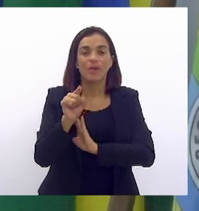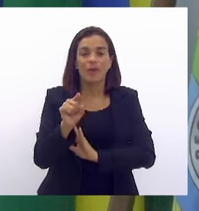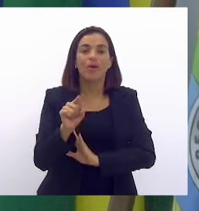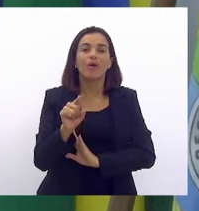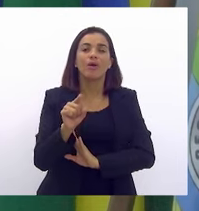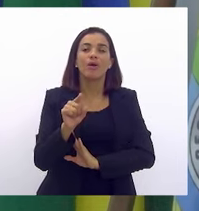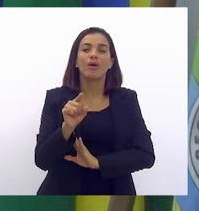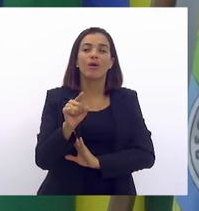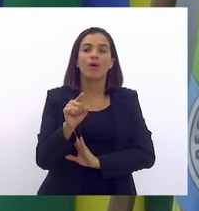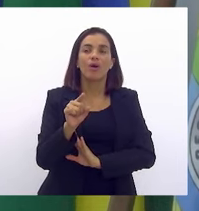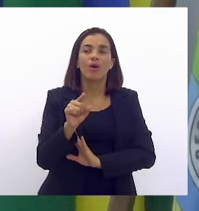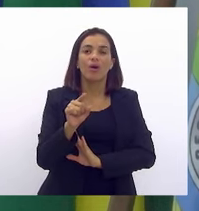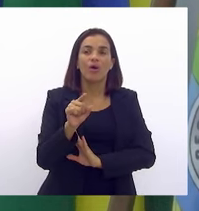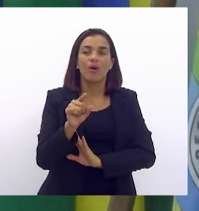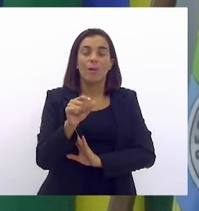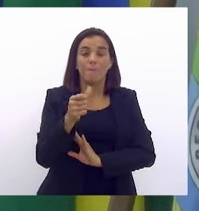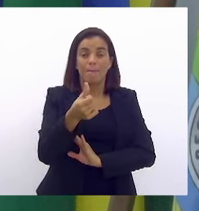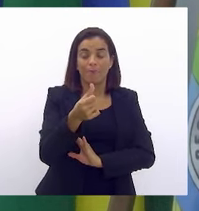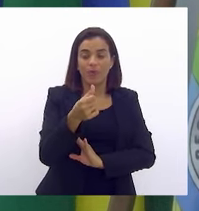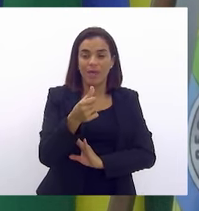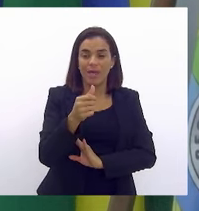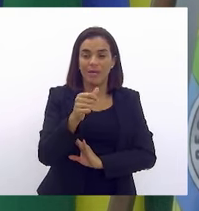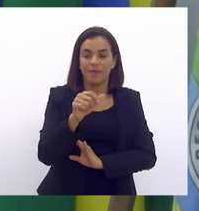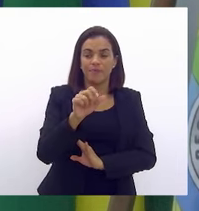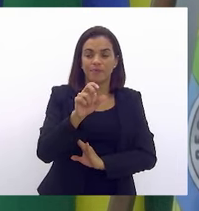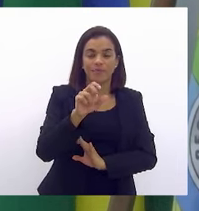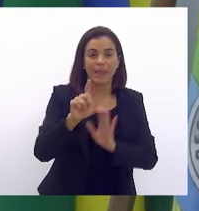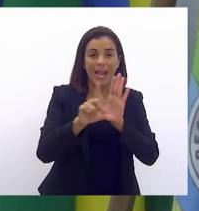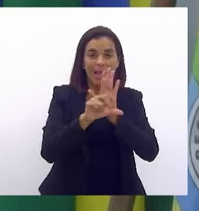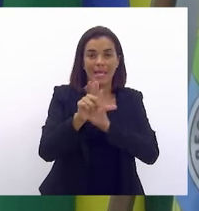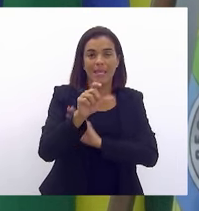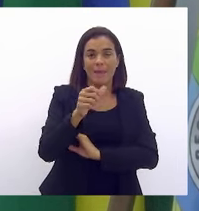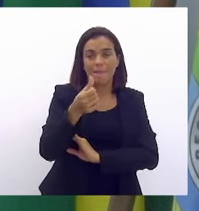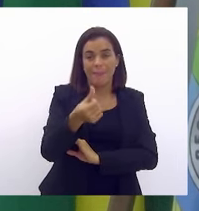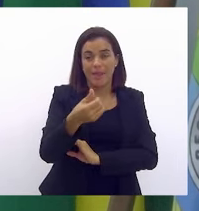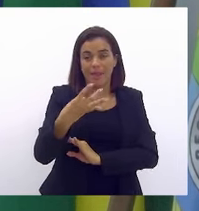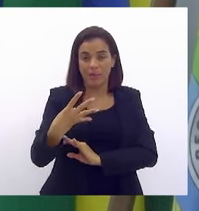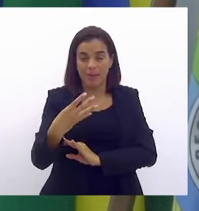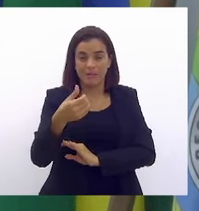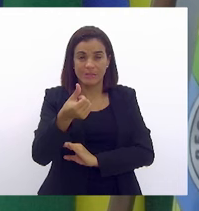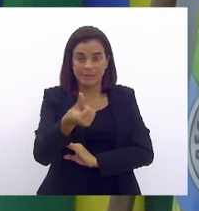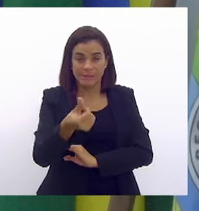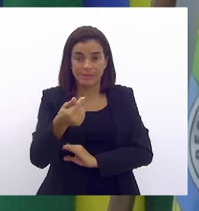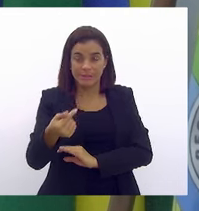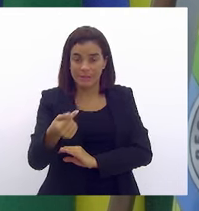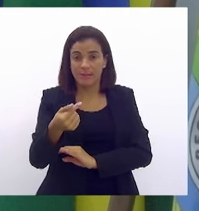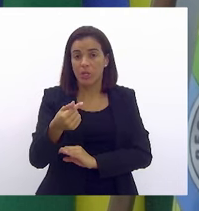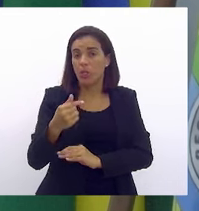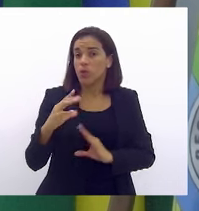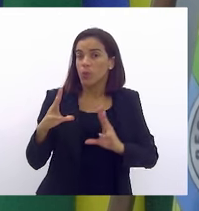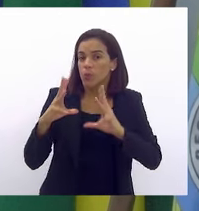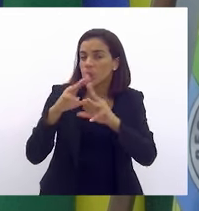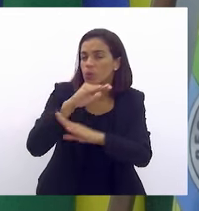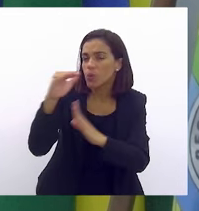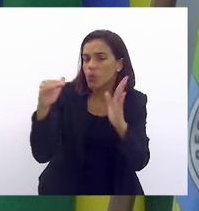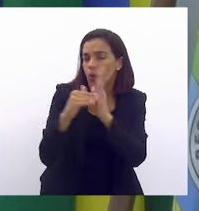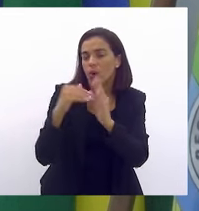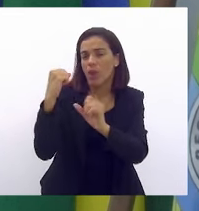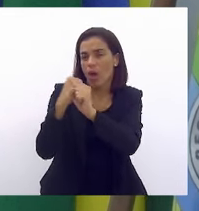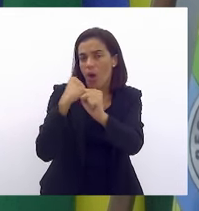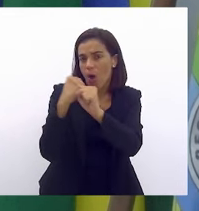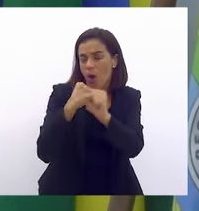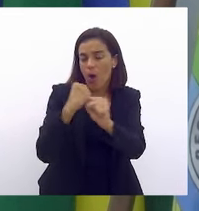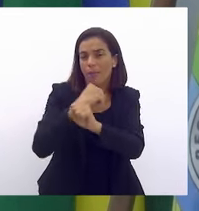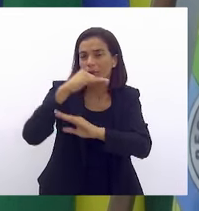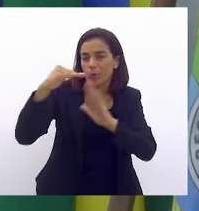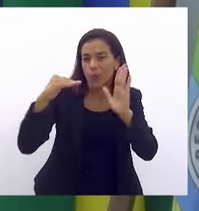6496/77, a ART, anotação de responsabilidade técnica, né? Então, toda obra, todo projeto, né, todo